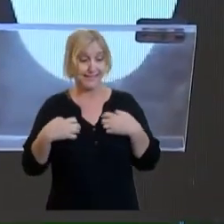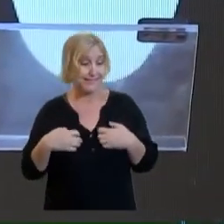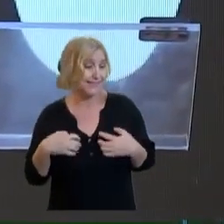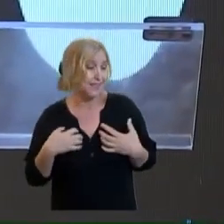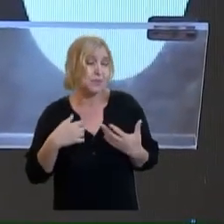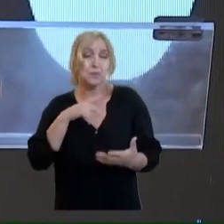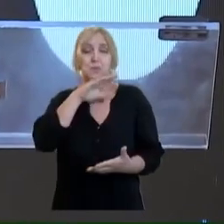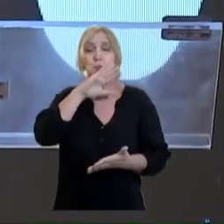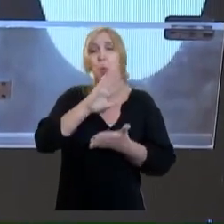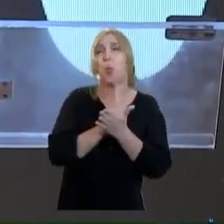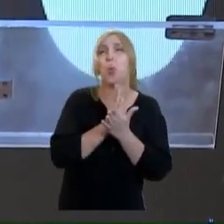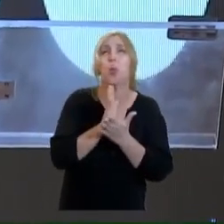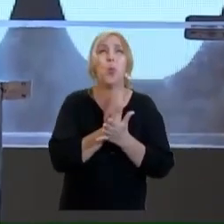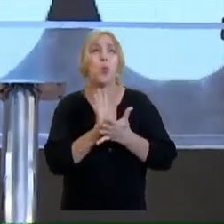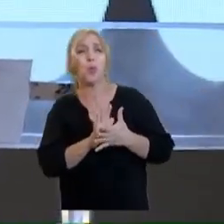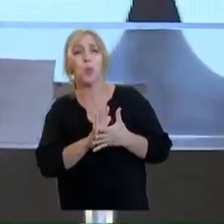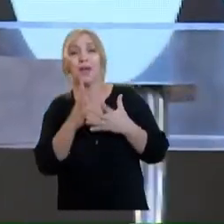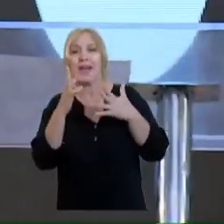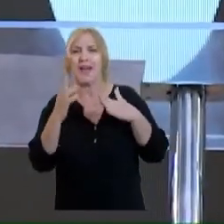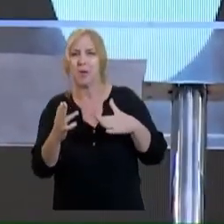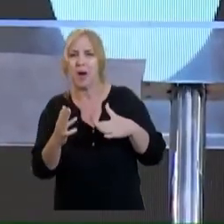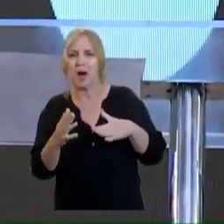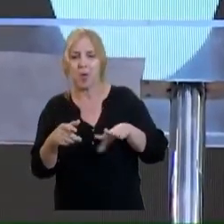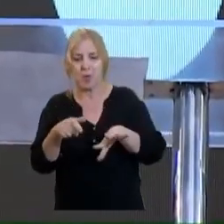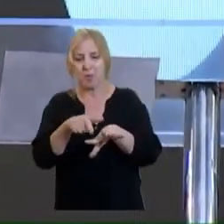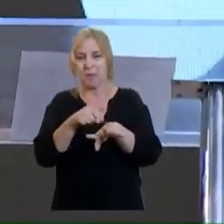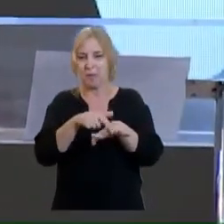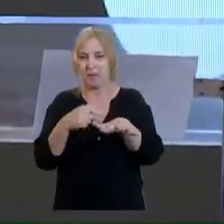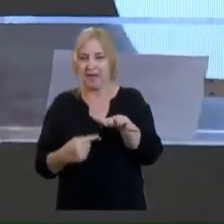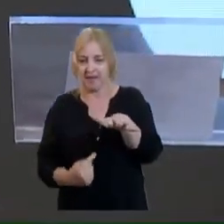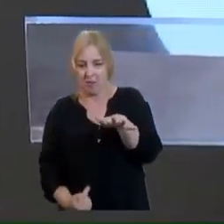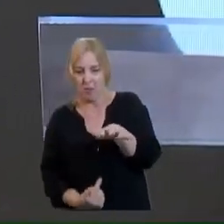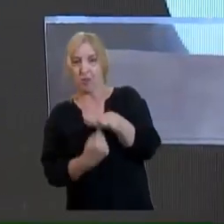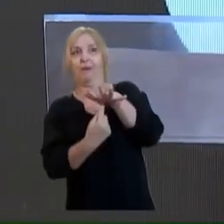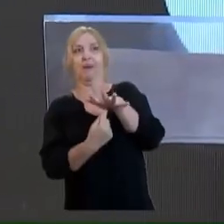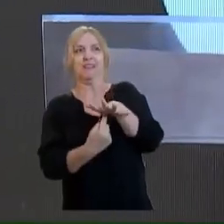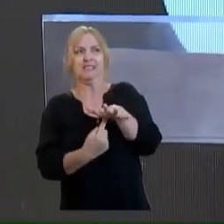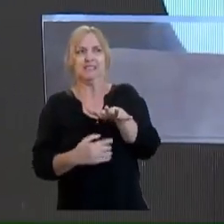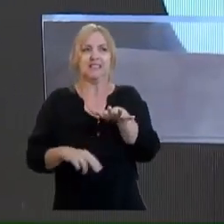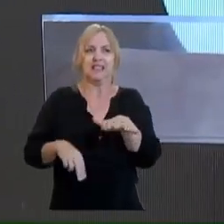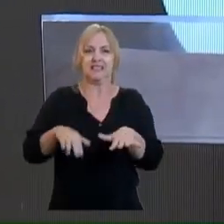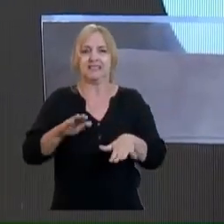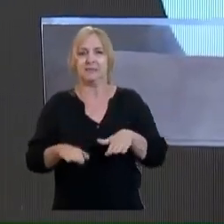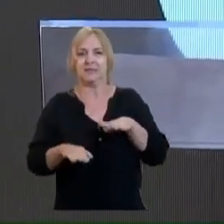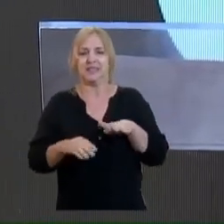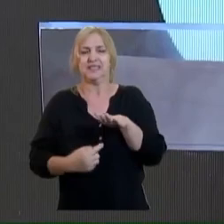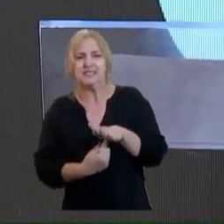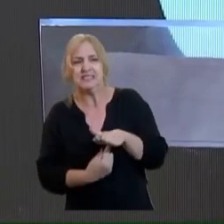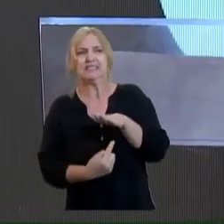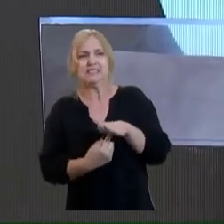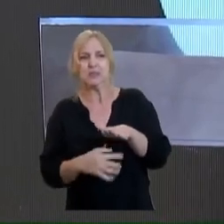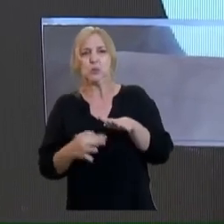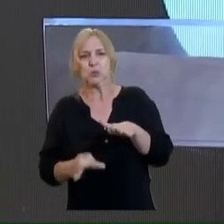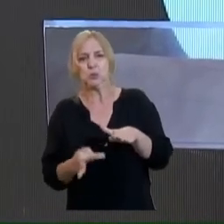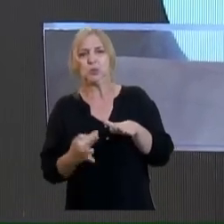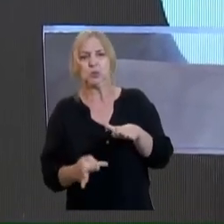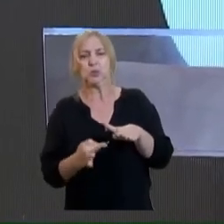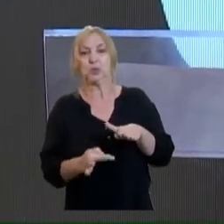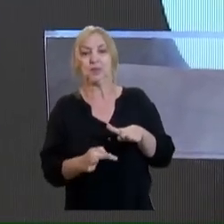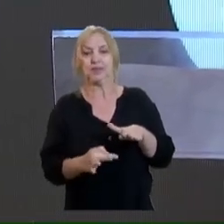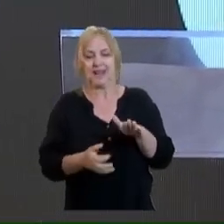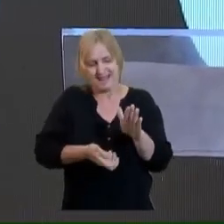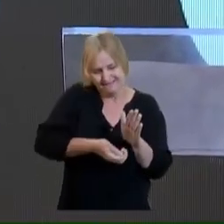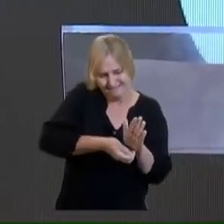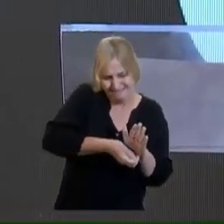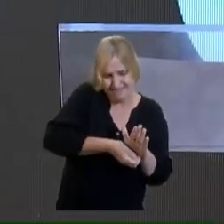no pé. Você descalço, pisou, e aquilo ali está afligindo. Até tirar aquele